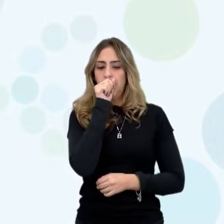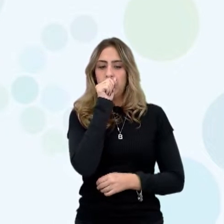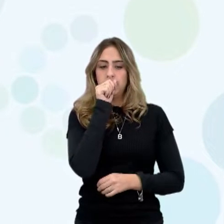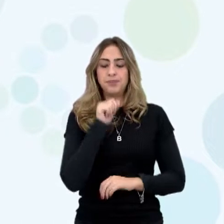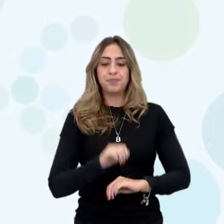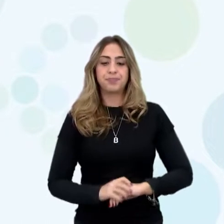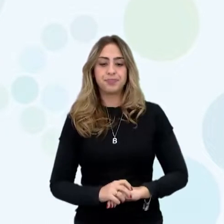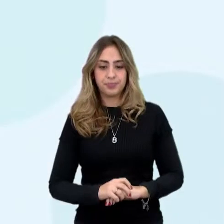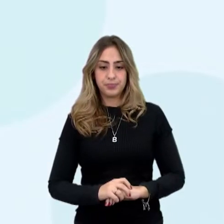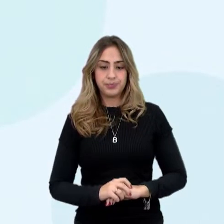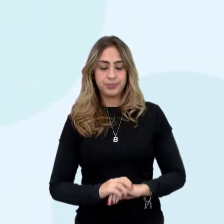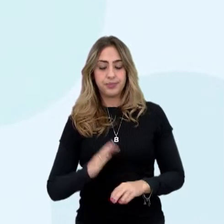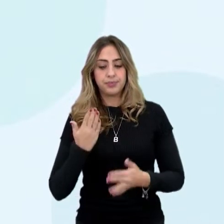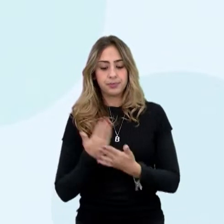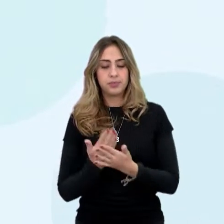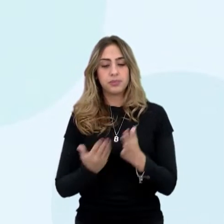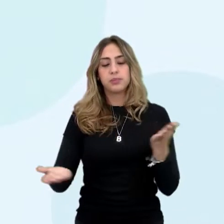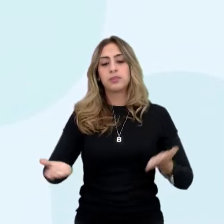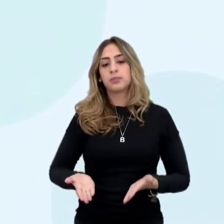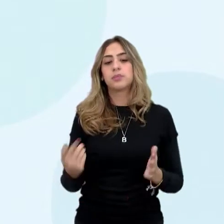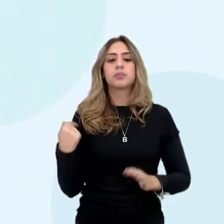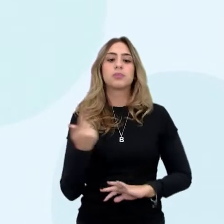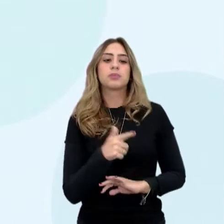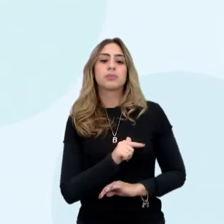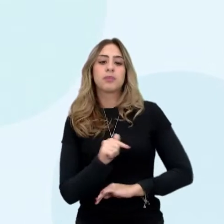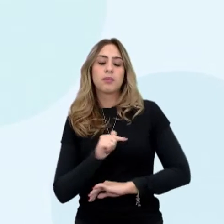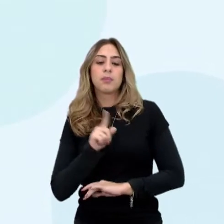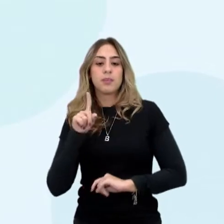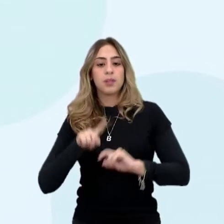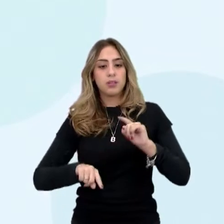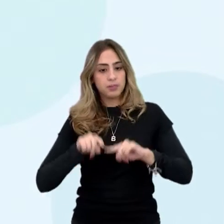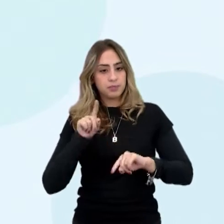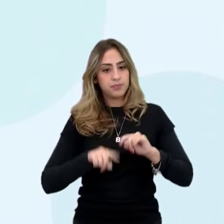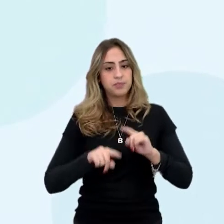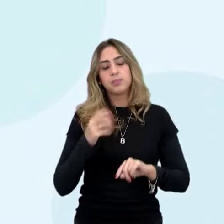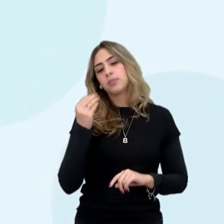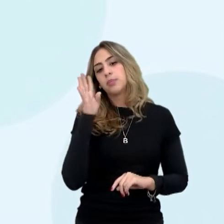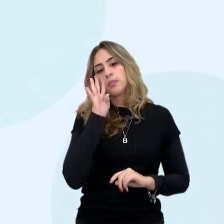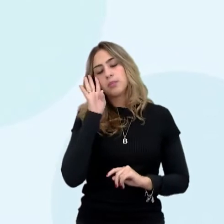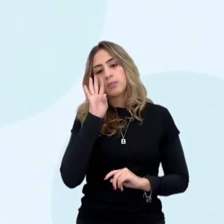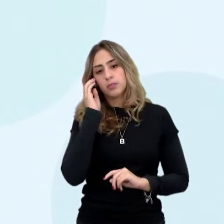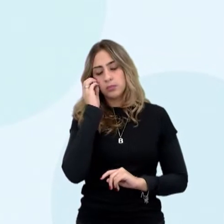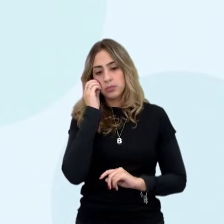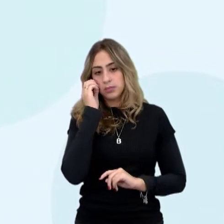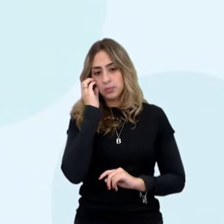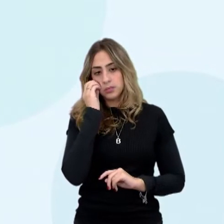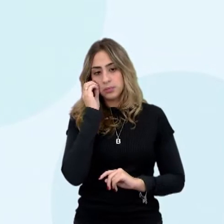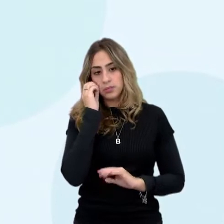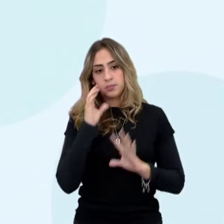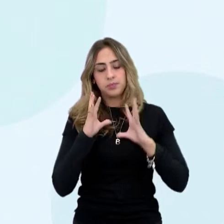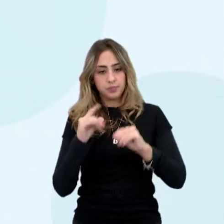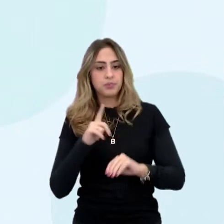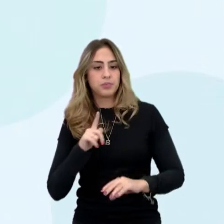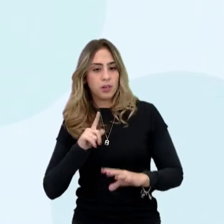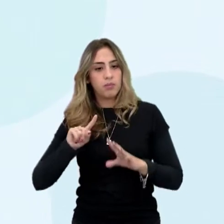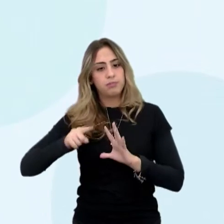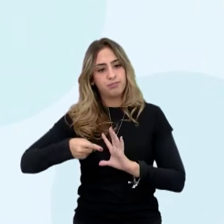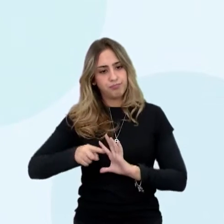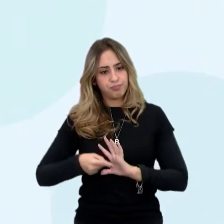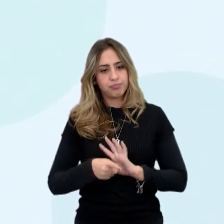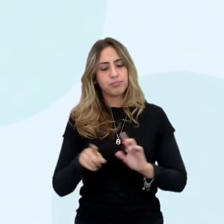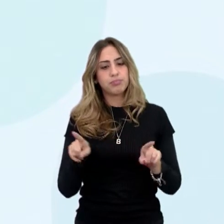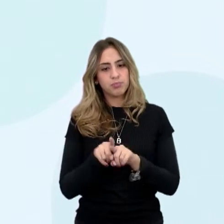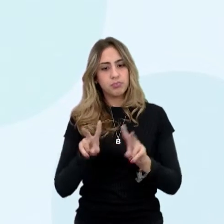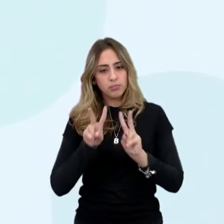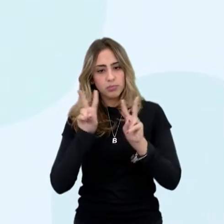a proposta da aula de hoje. Temos aí o material, né, bem conhecido de todos vocês, temos o aprofundamento em